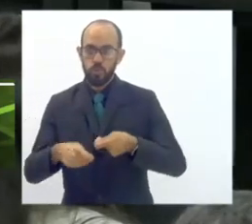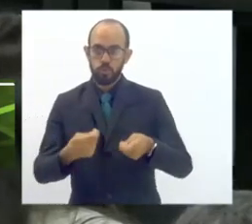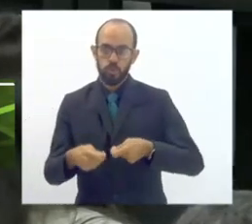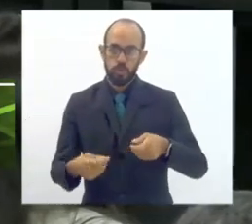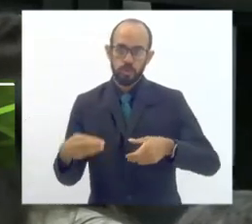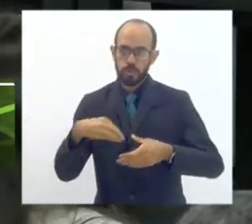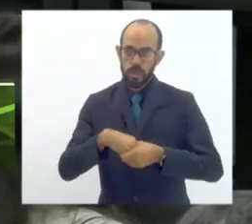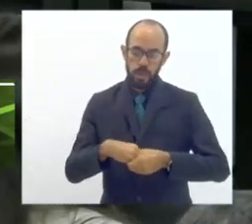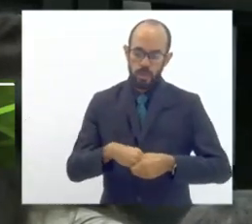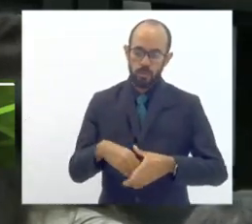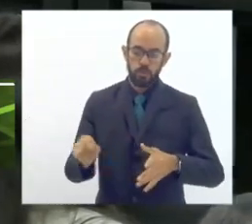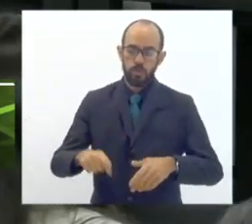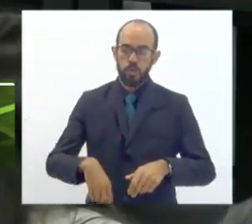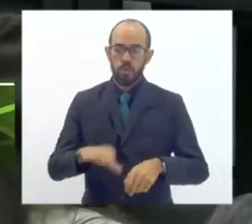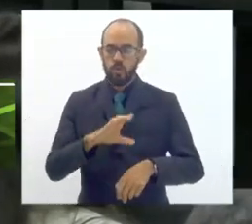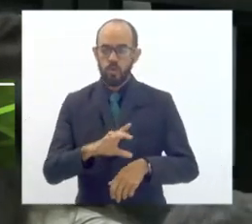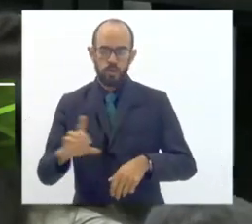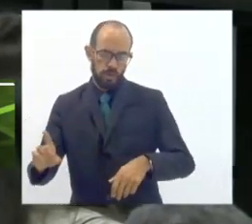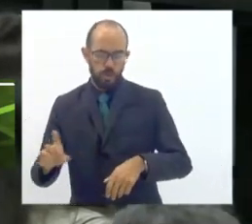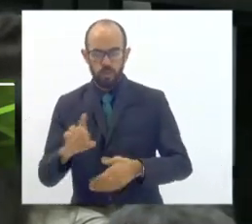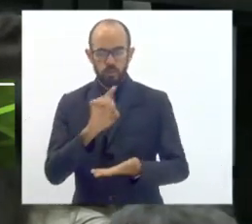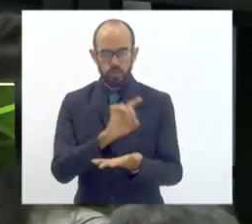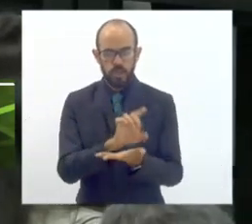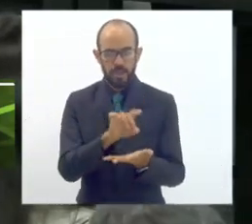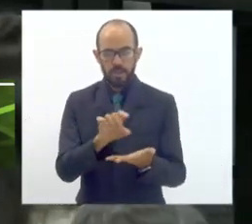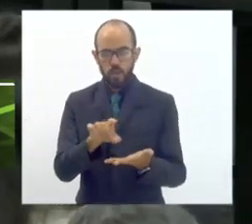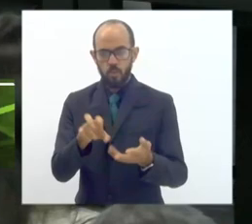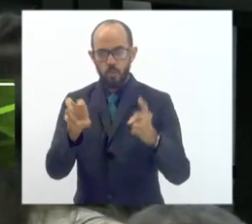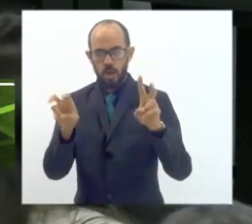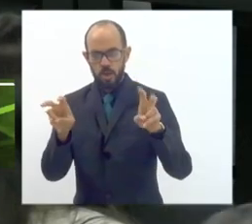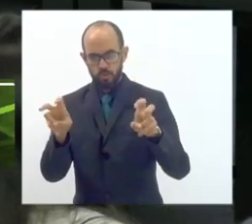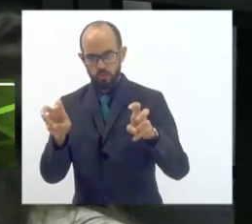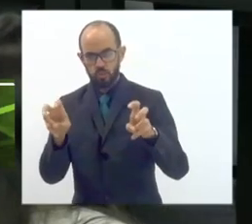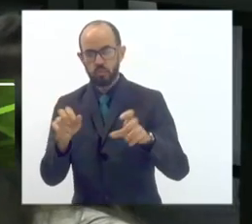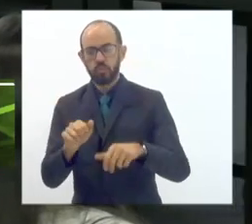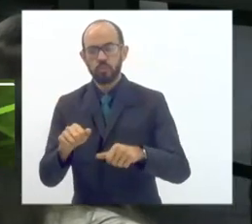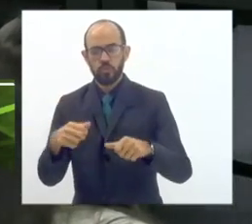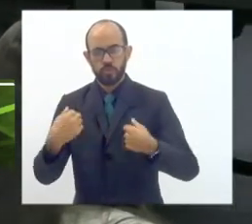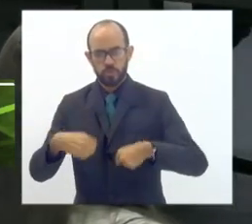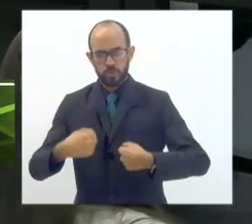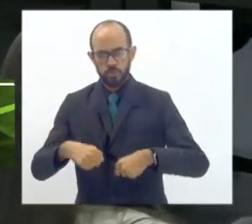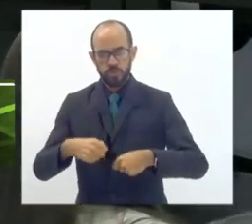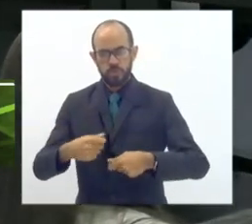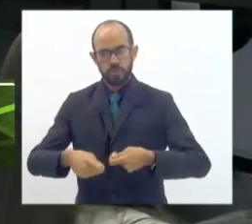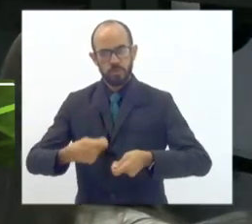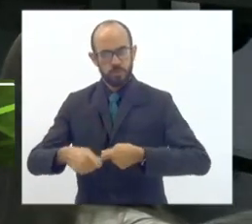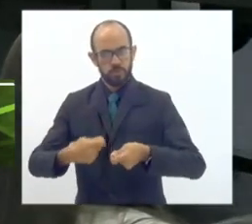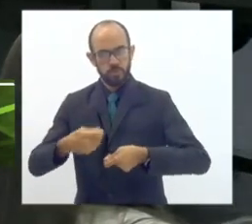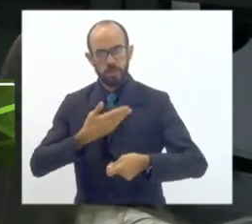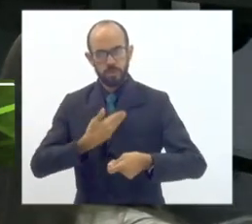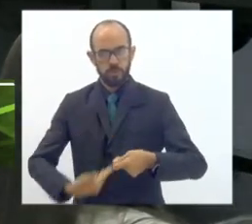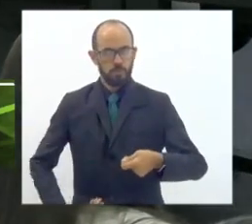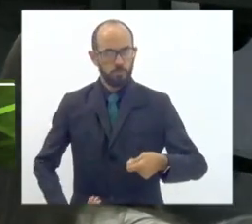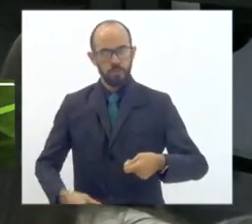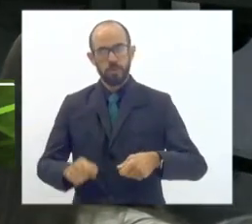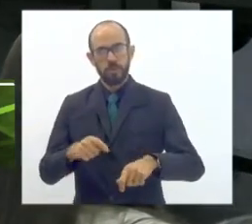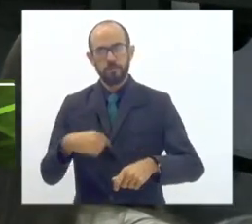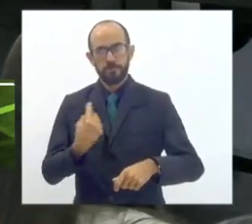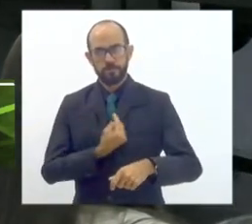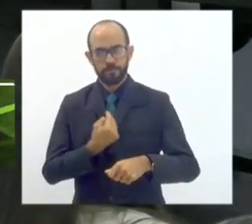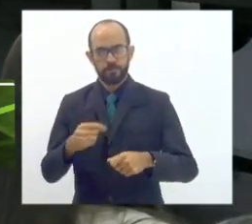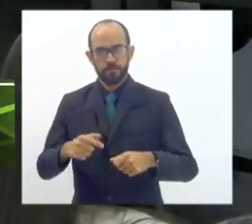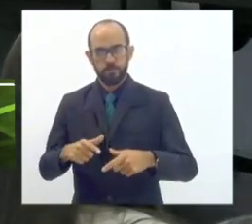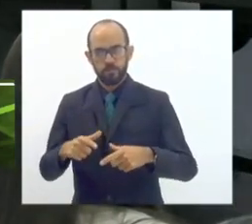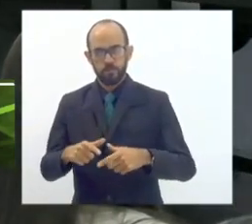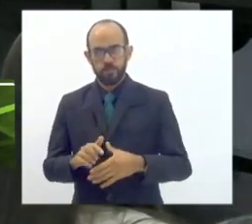um coordenador de cada coisa, de cada uma das ações que são necessárias para a administração pública, e a gente cresce,